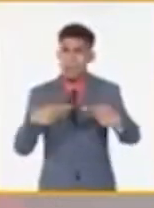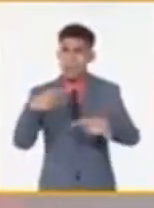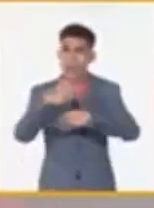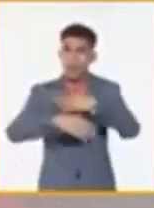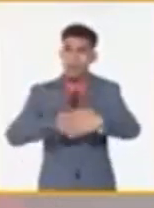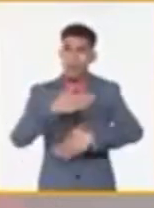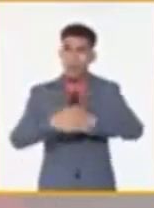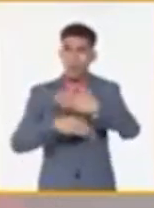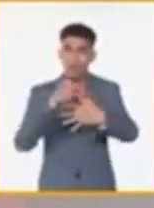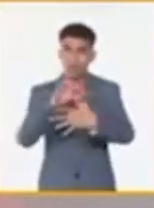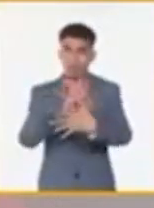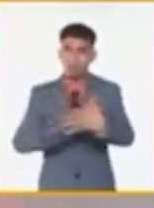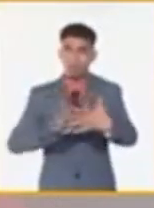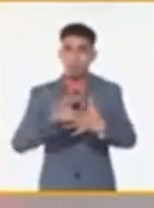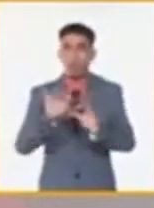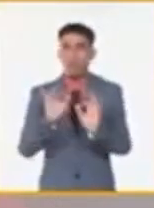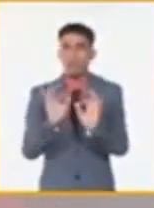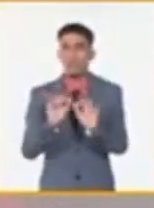latinoamericana